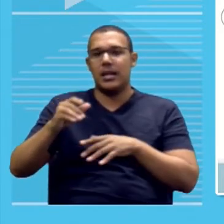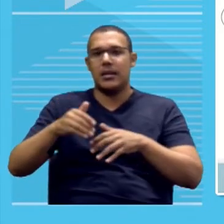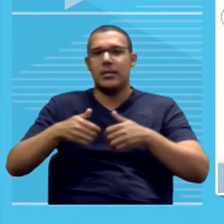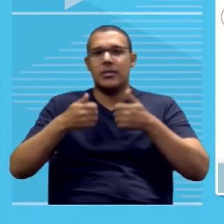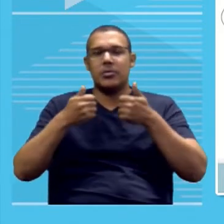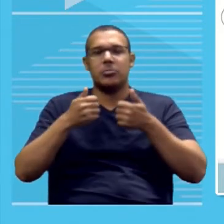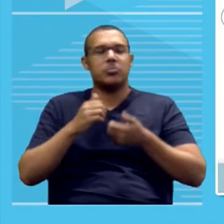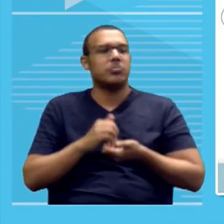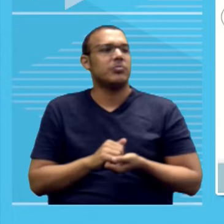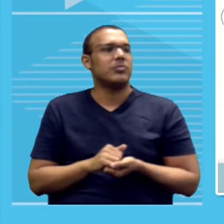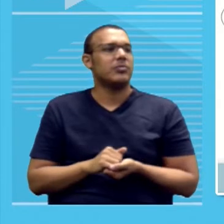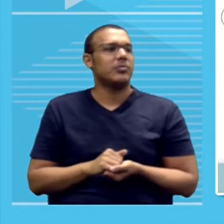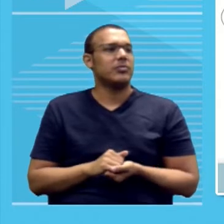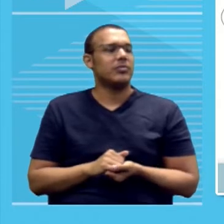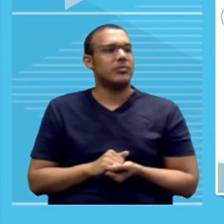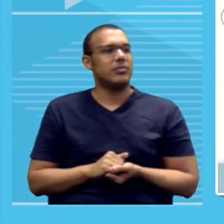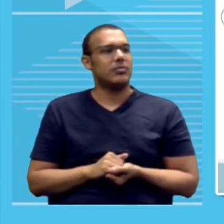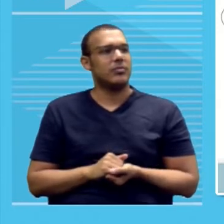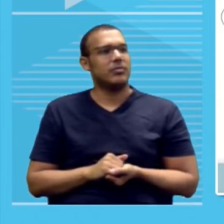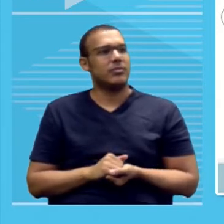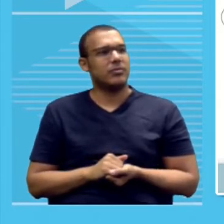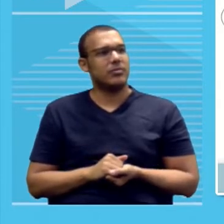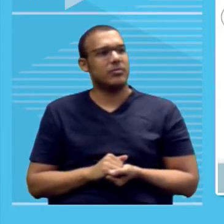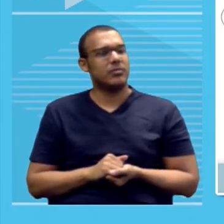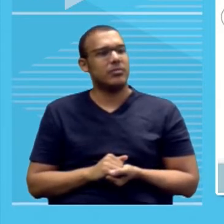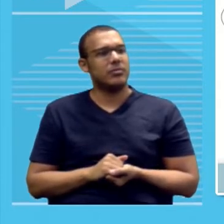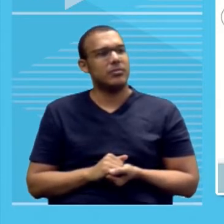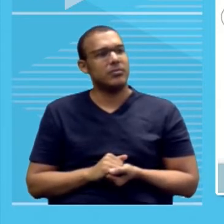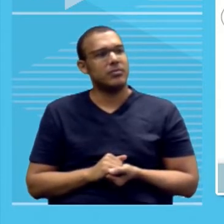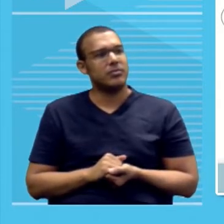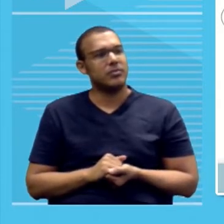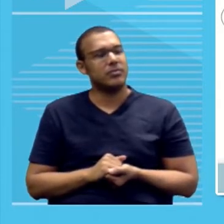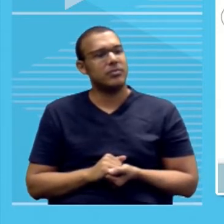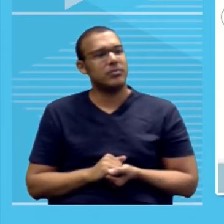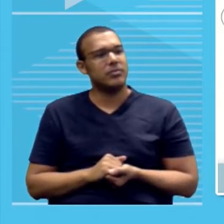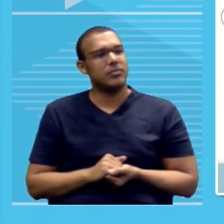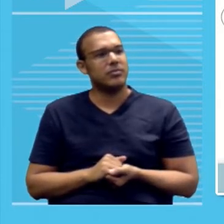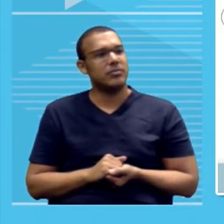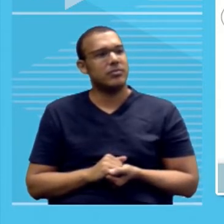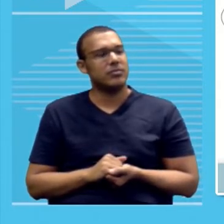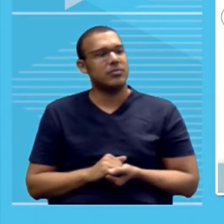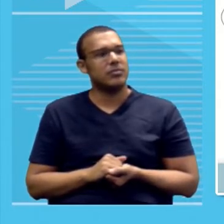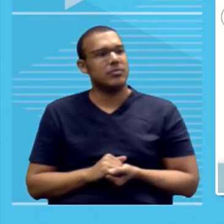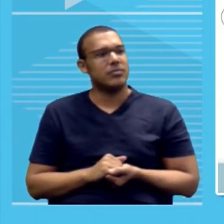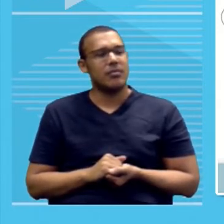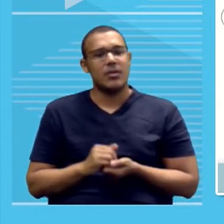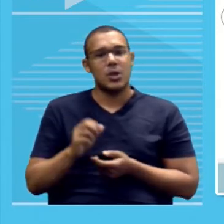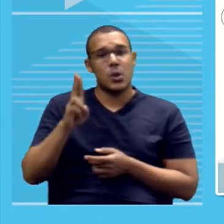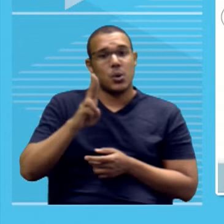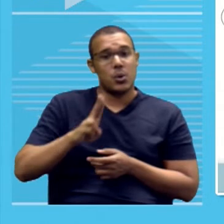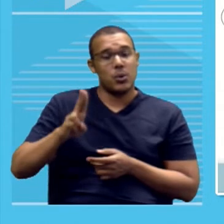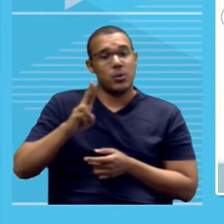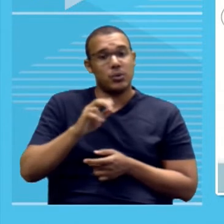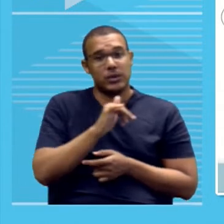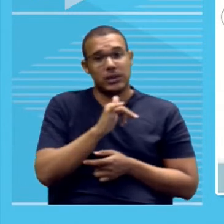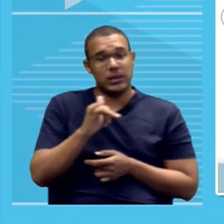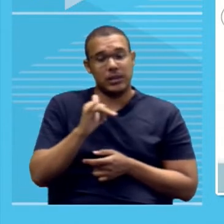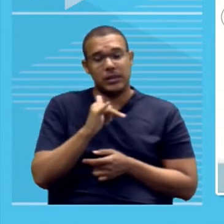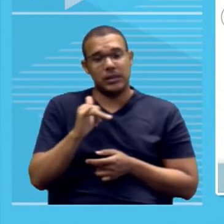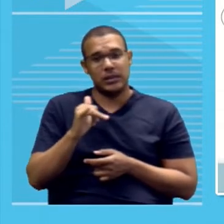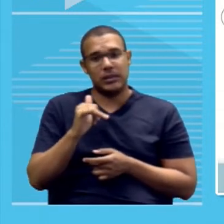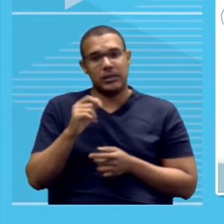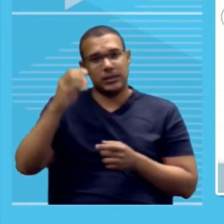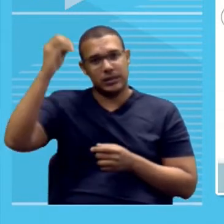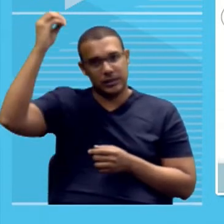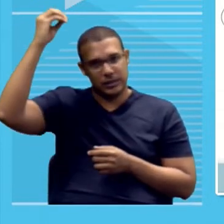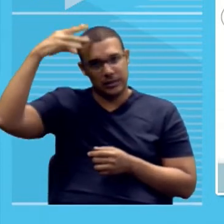um pontinho aqui, ó, melhor nesse quesito. O consumo elétrico das lâmpadas.